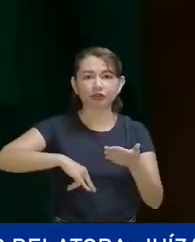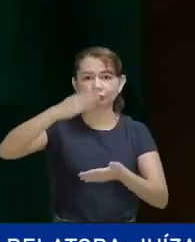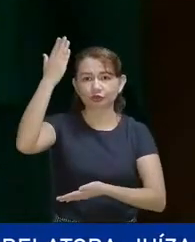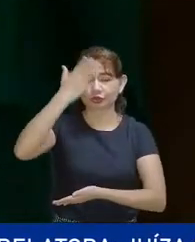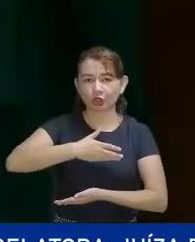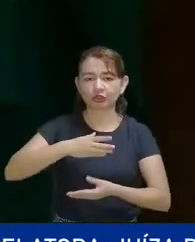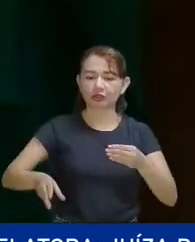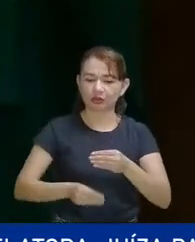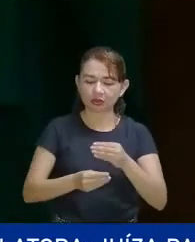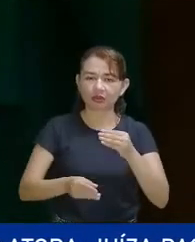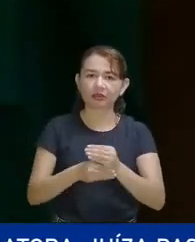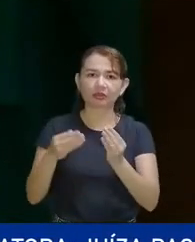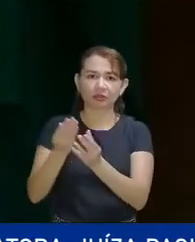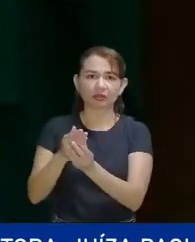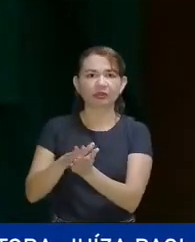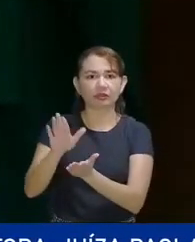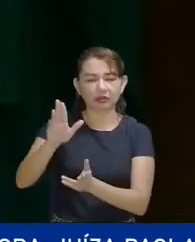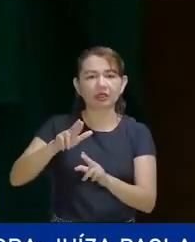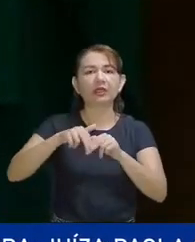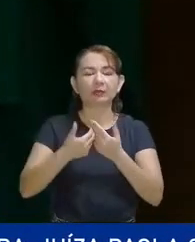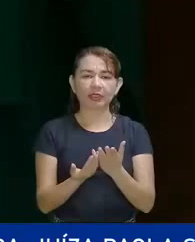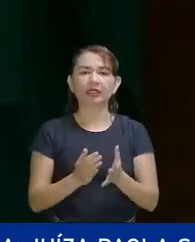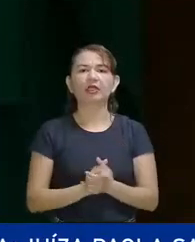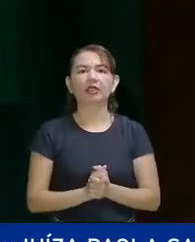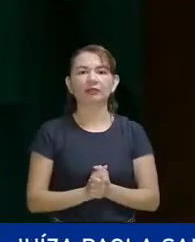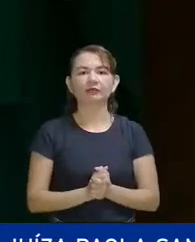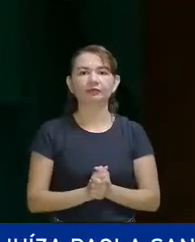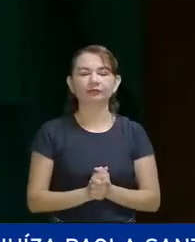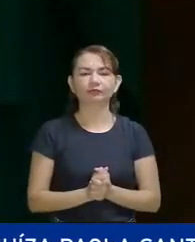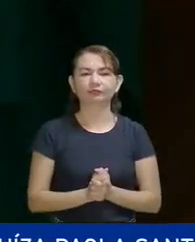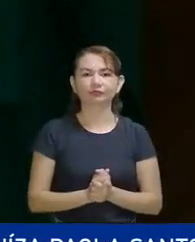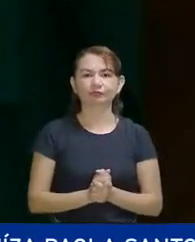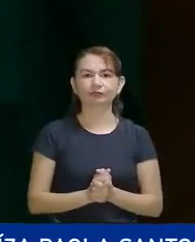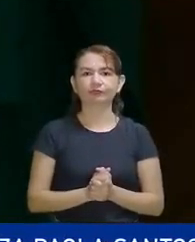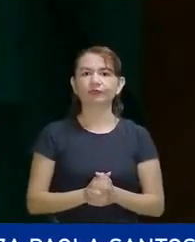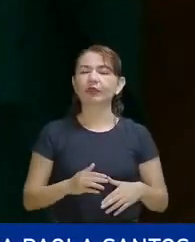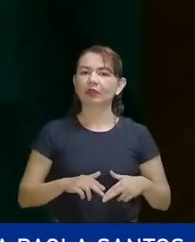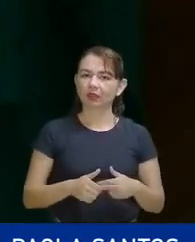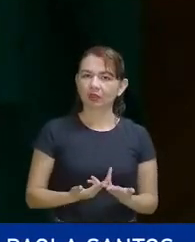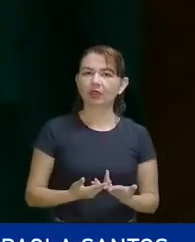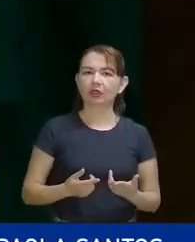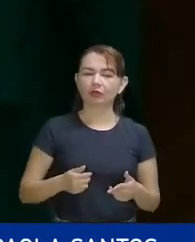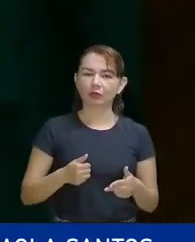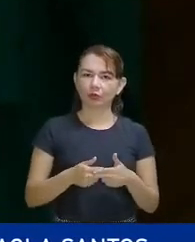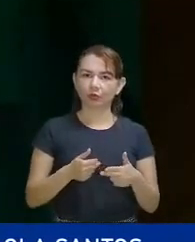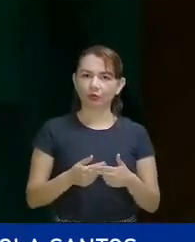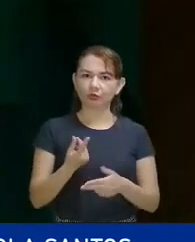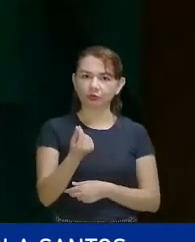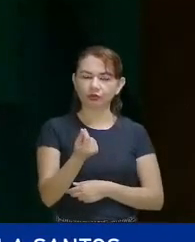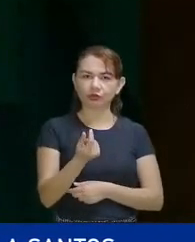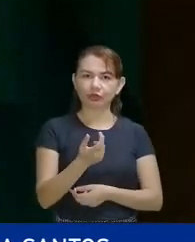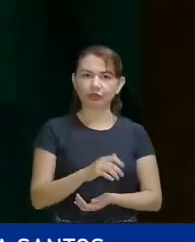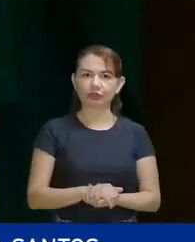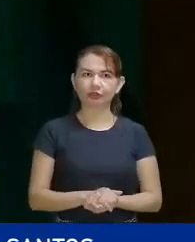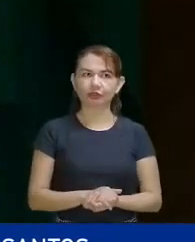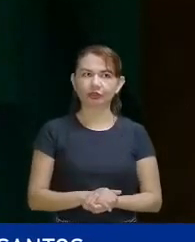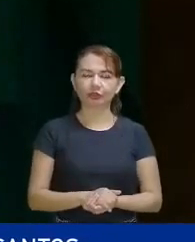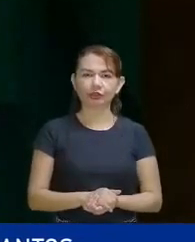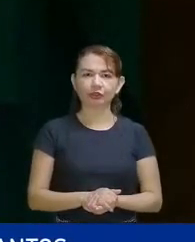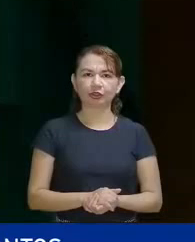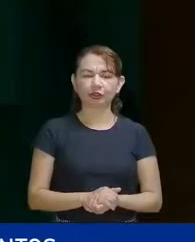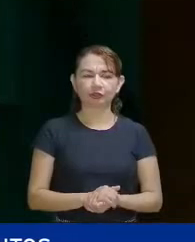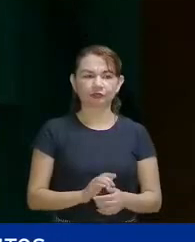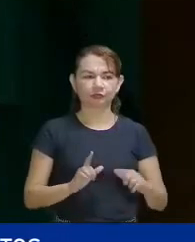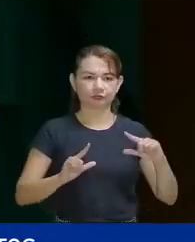que foram juntadas aos autos pela própria prestadora de contas, que dizem respeito ao gasto com